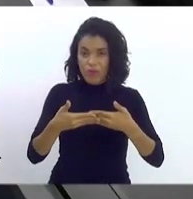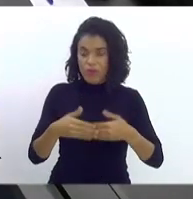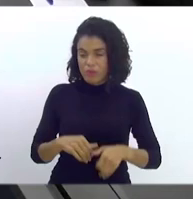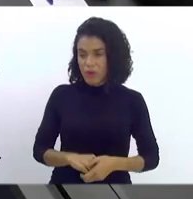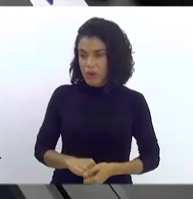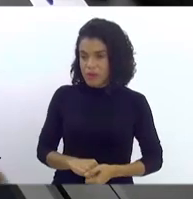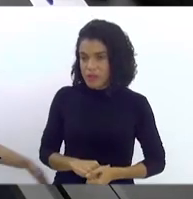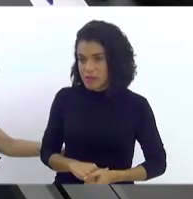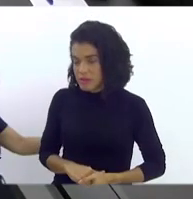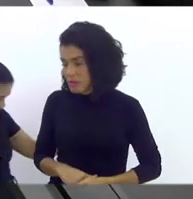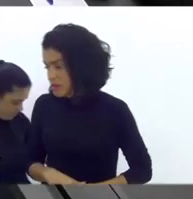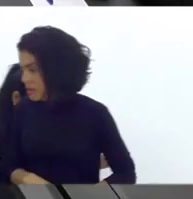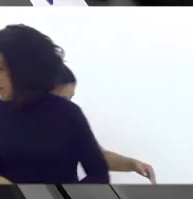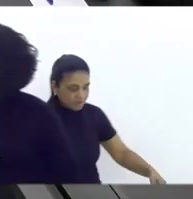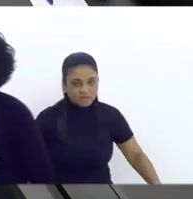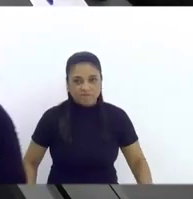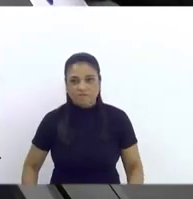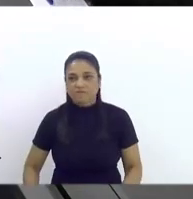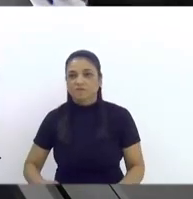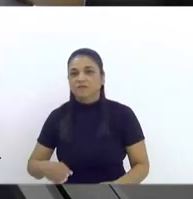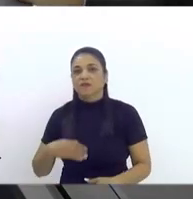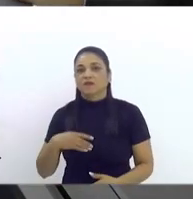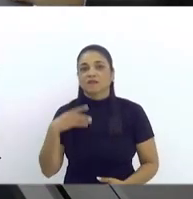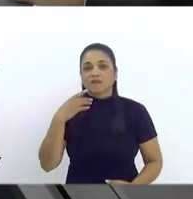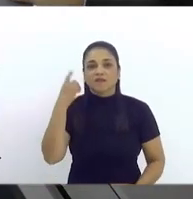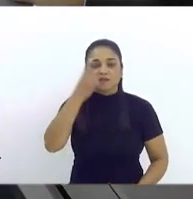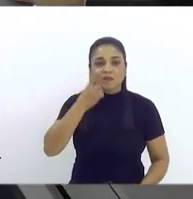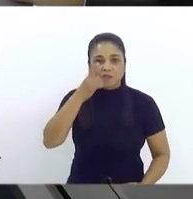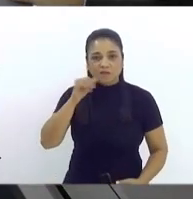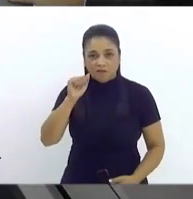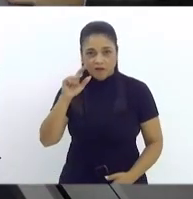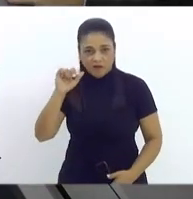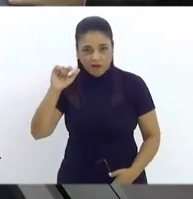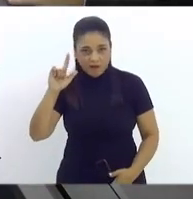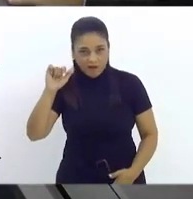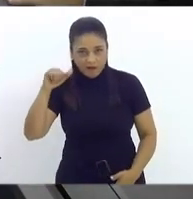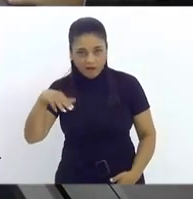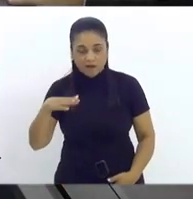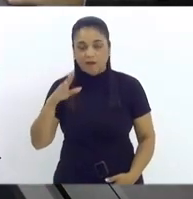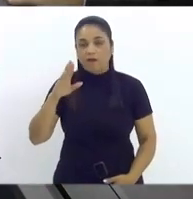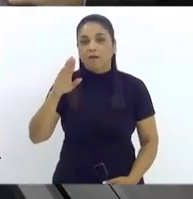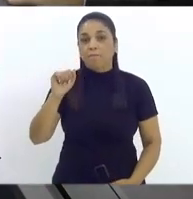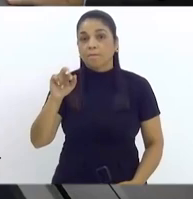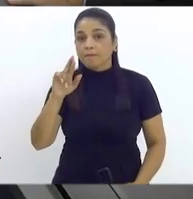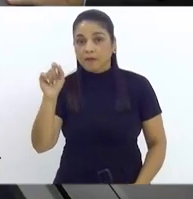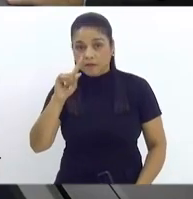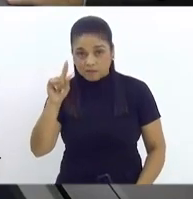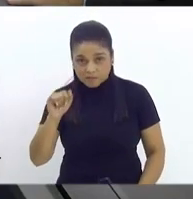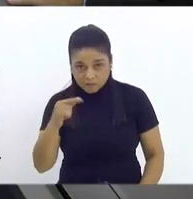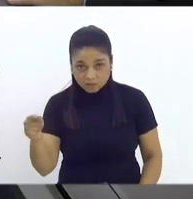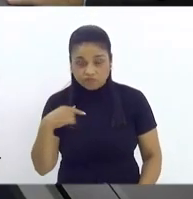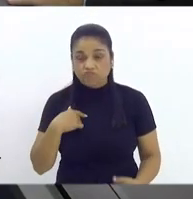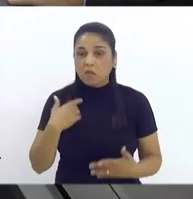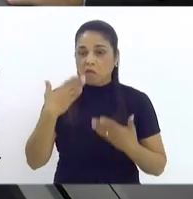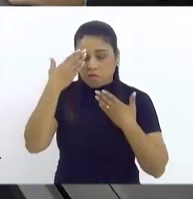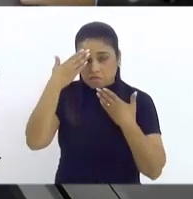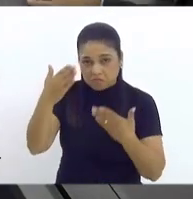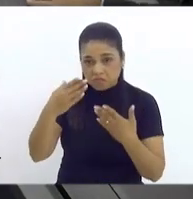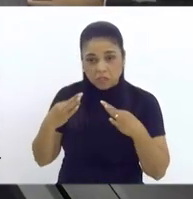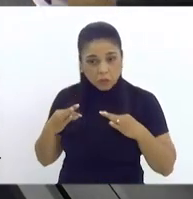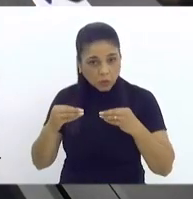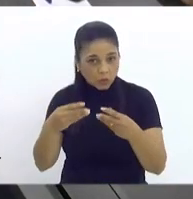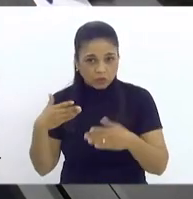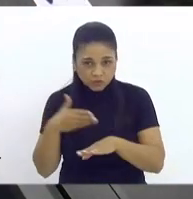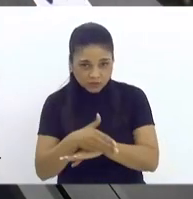Alain, deputado Brazão. Eu quero, sim, agradecer a todos presentes, né? Todos que vieram aqui. Também temos